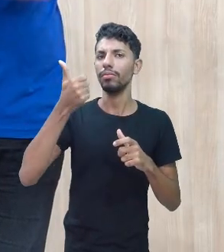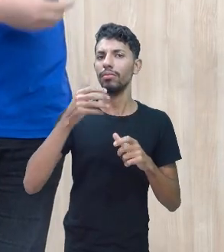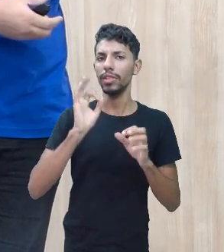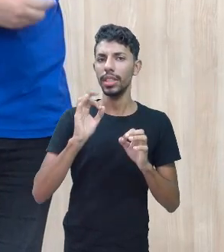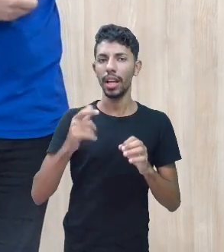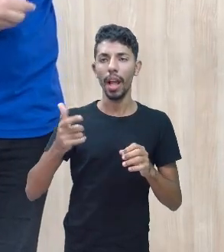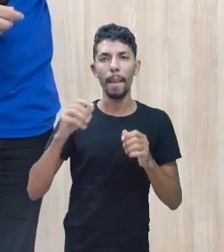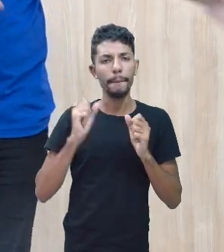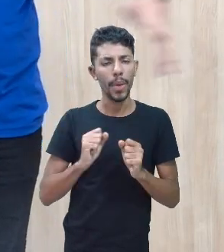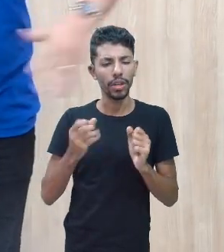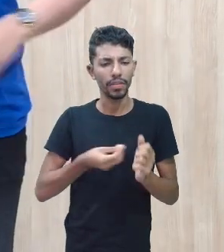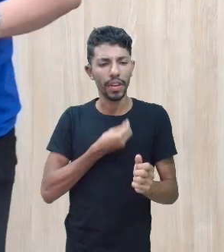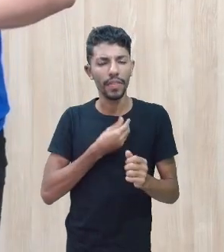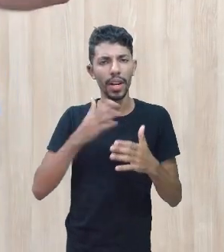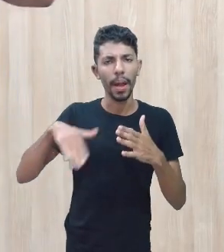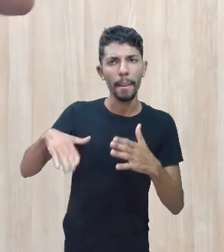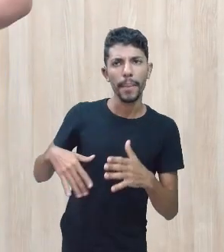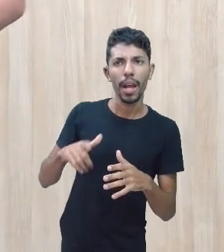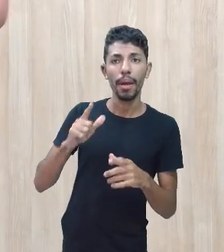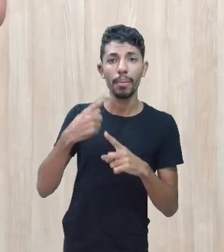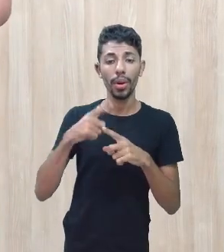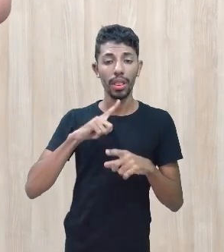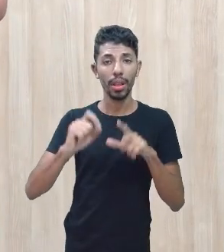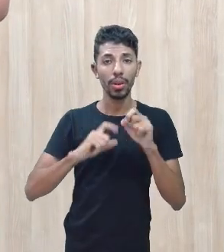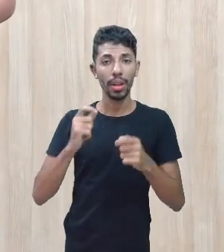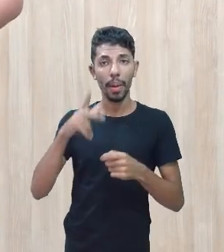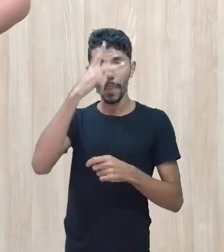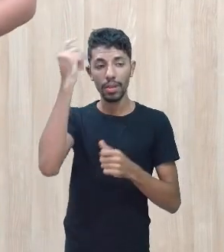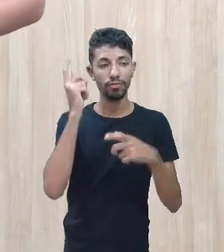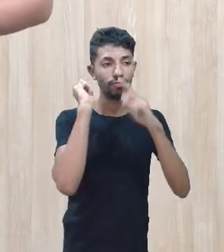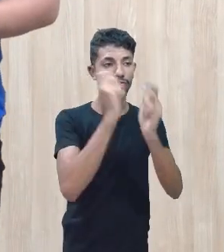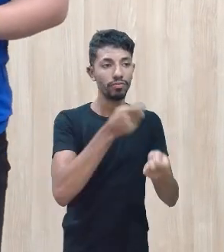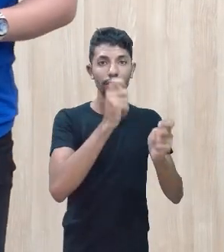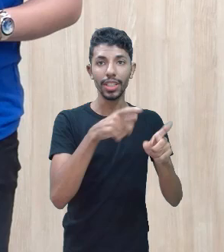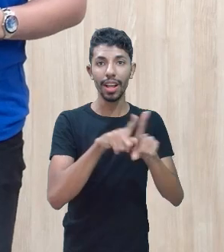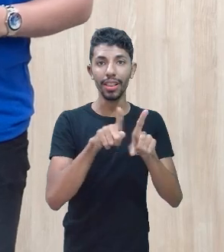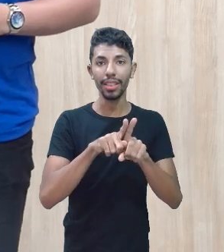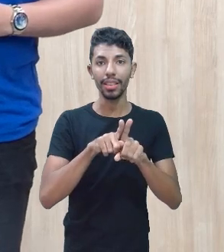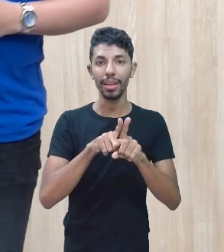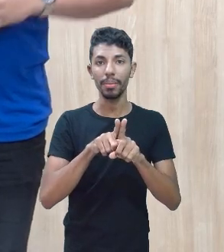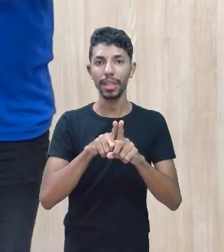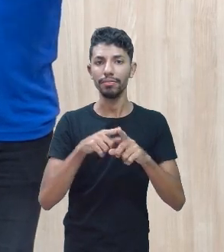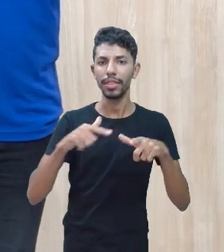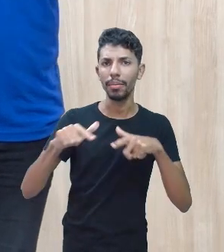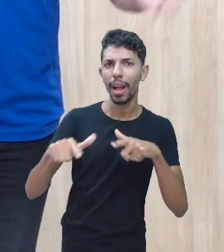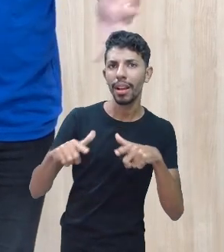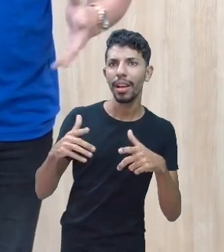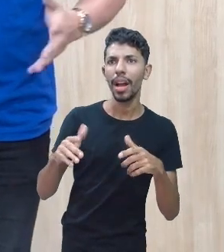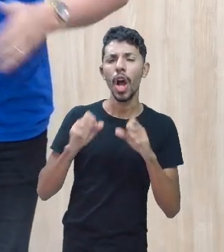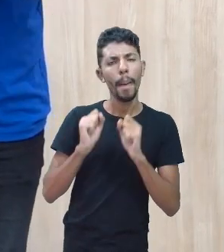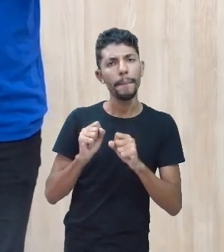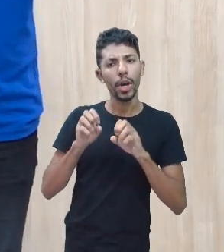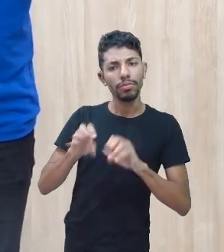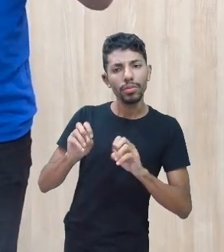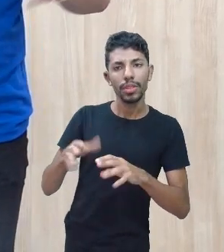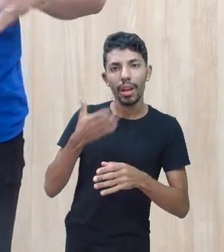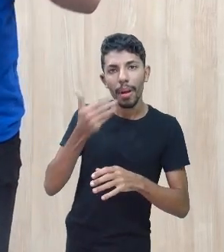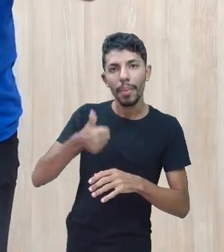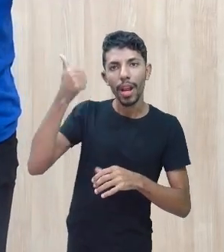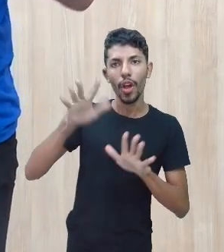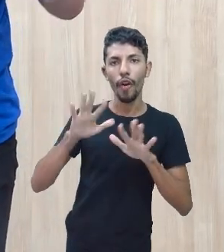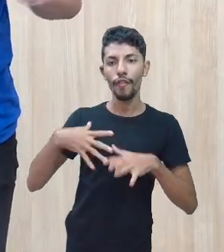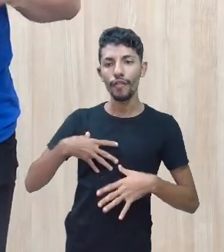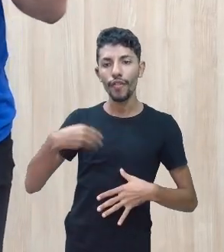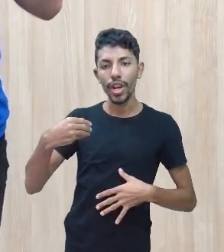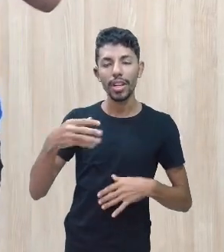tem pessoas pescando e trabalhando nos barcos para ele. Ele pode agora educar melhor os filhos, curtir à vontade, curtir o